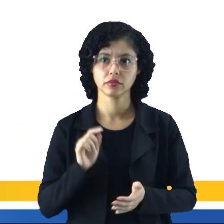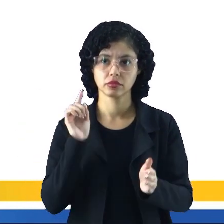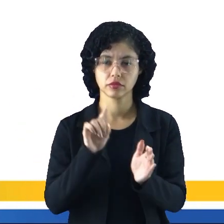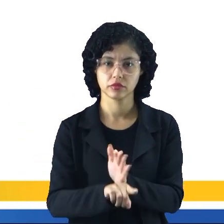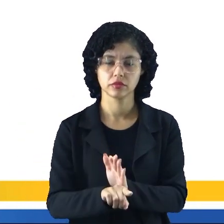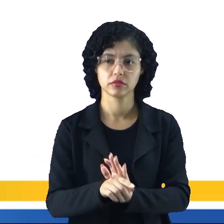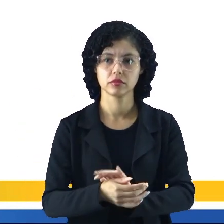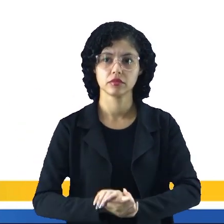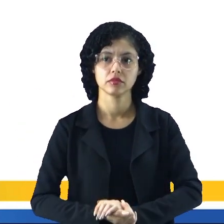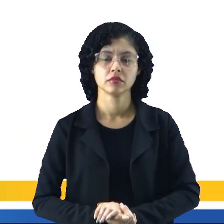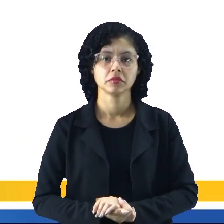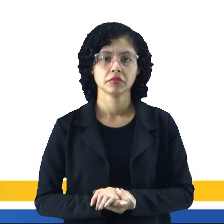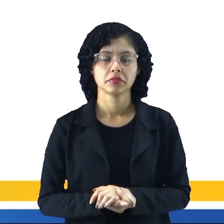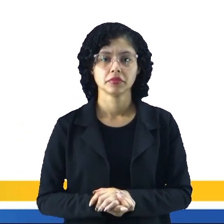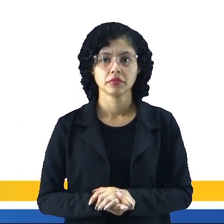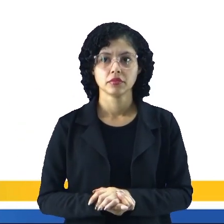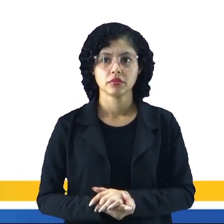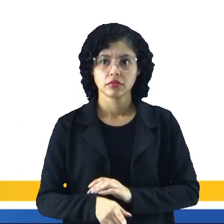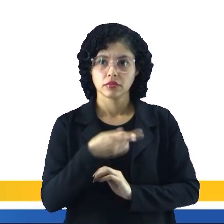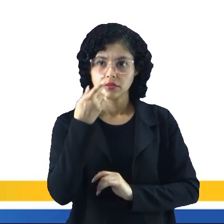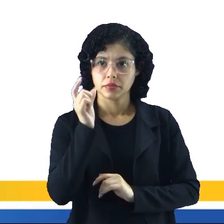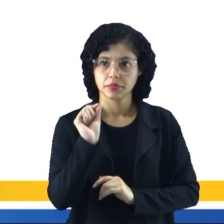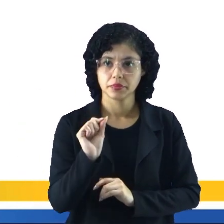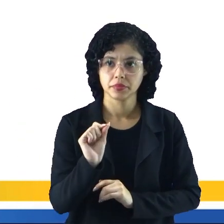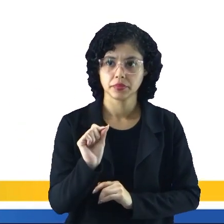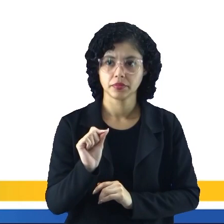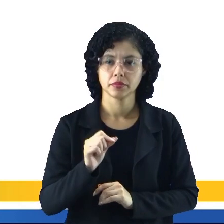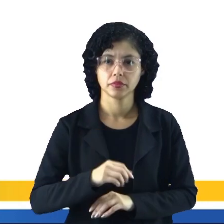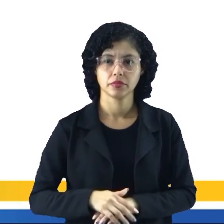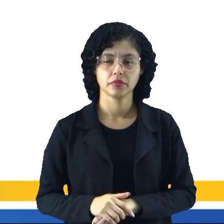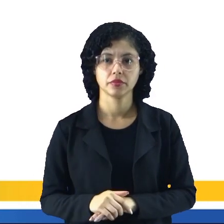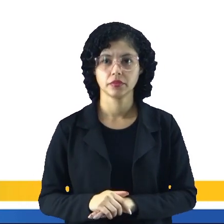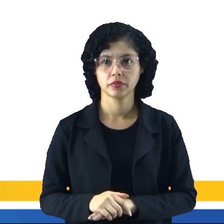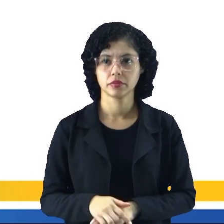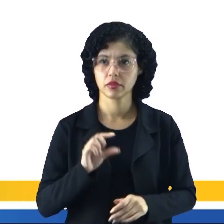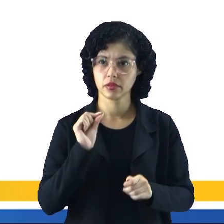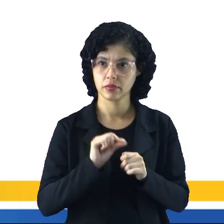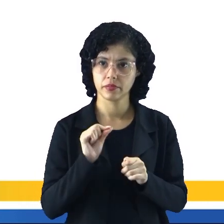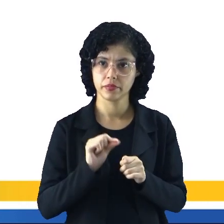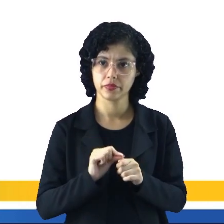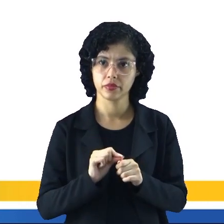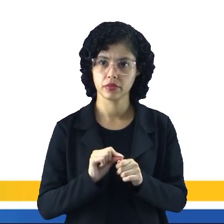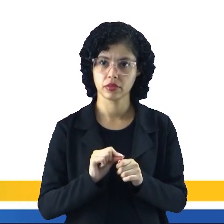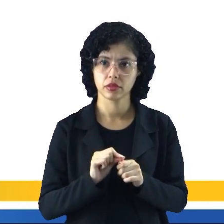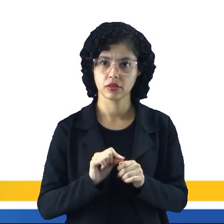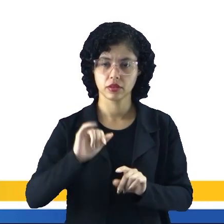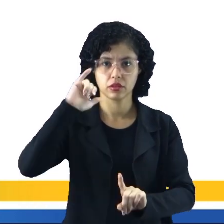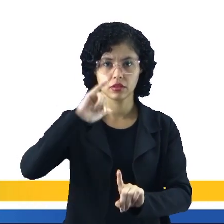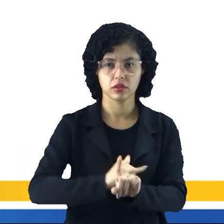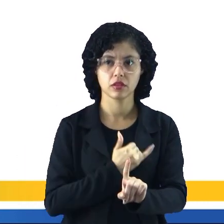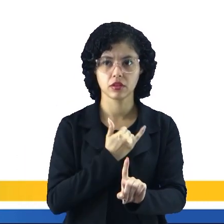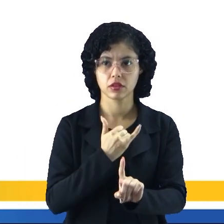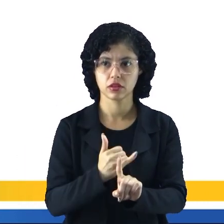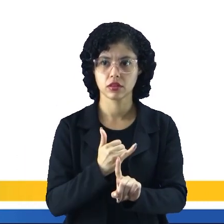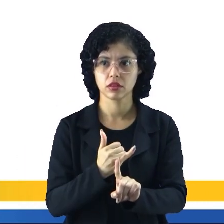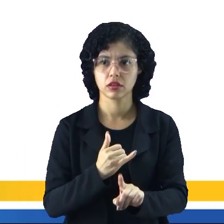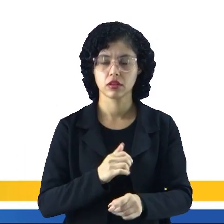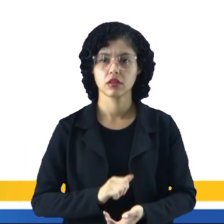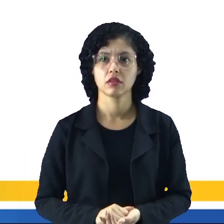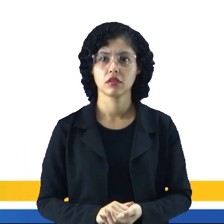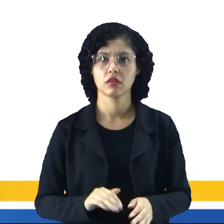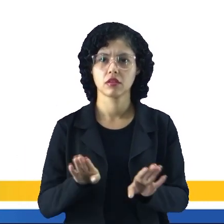tá lá do ENEM também que diz o seguinte ó faz com que o bule passe a história